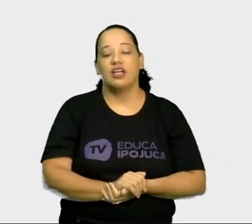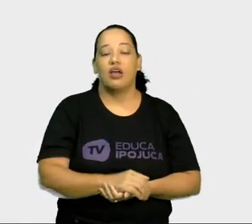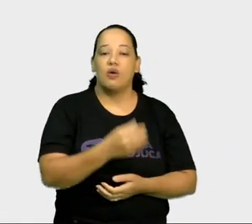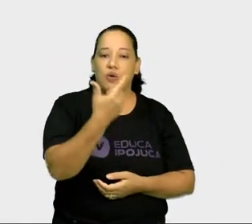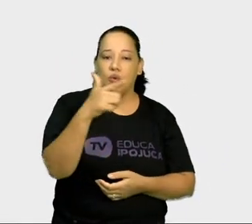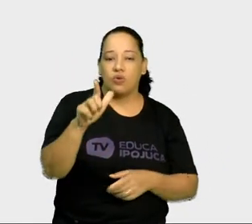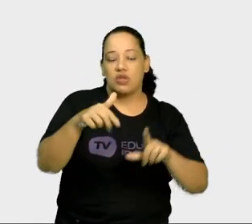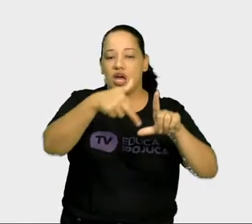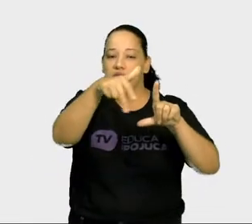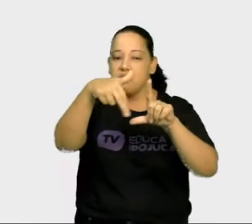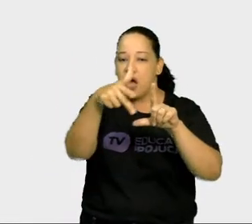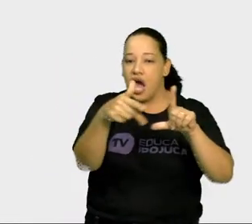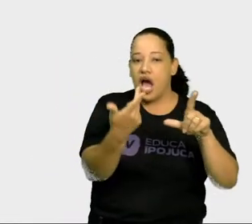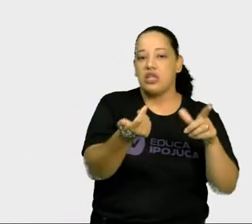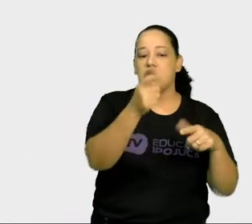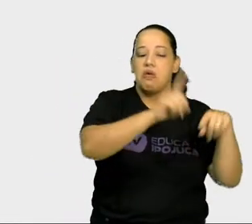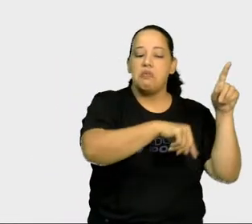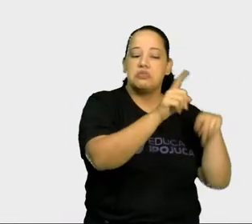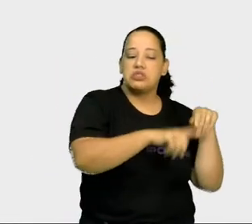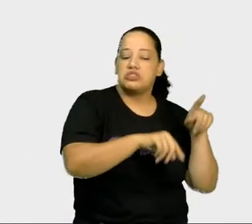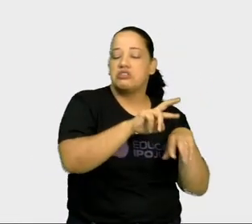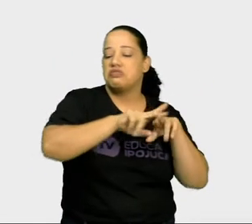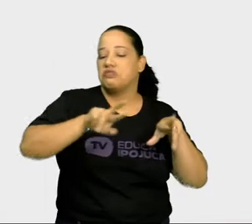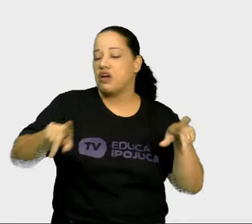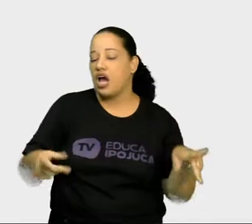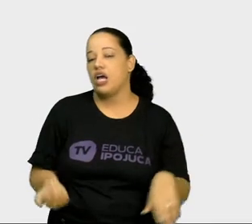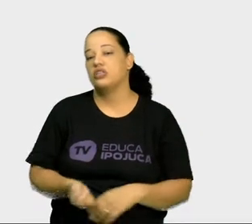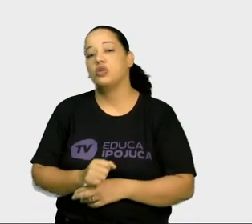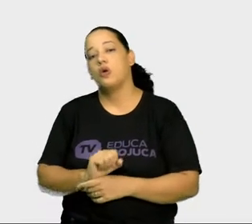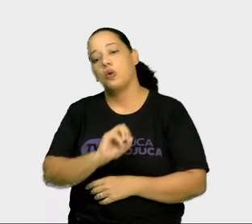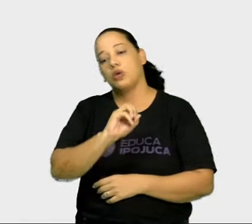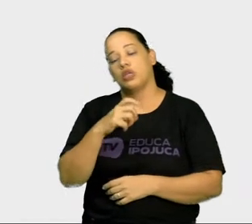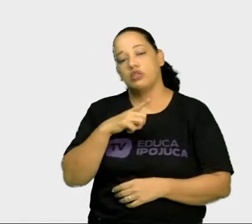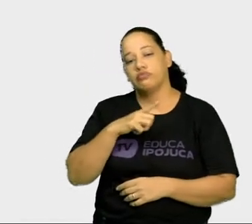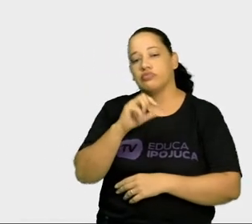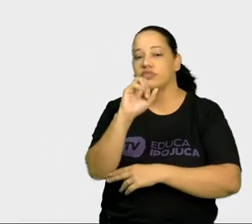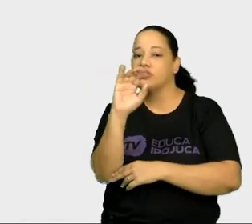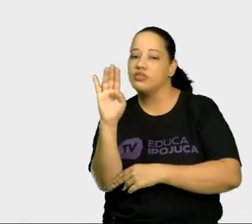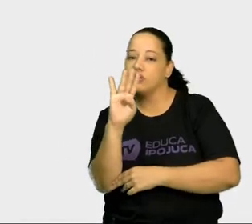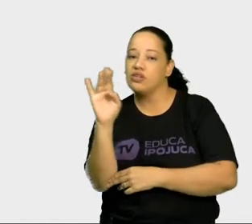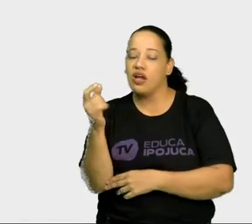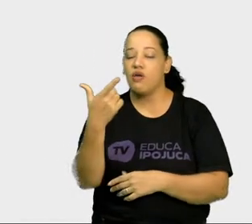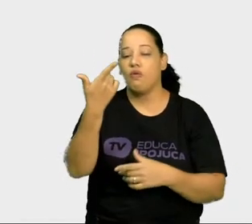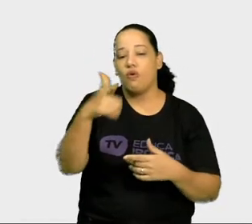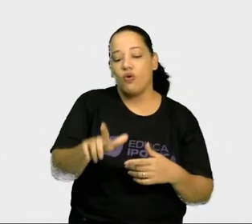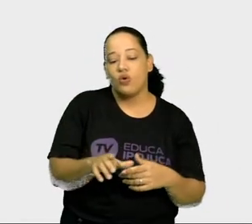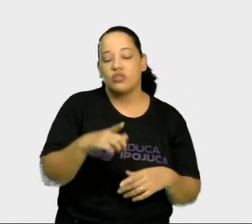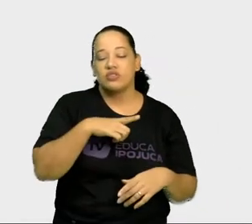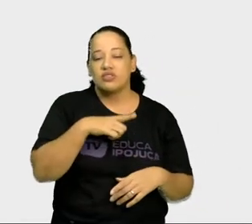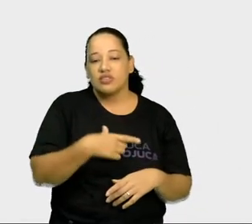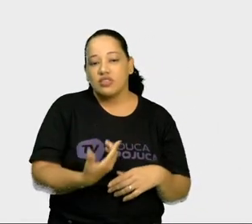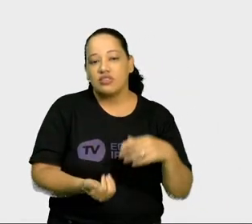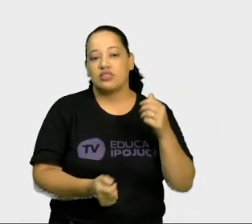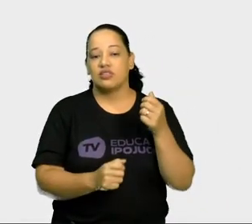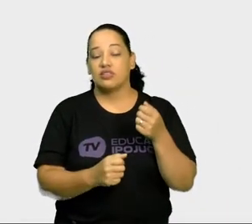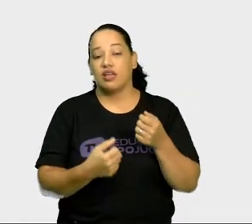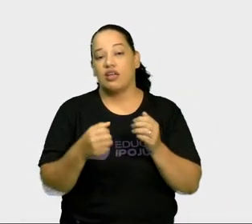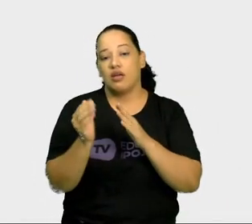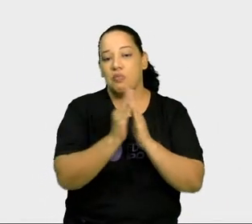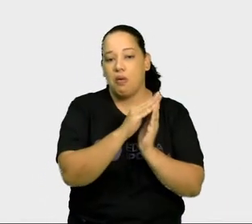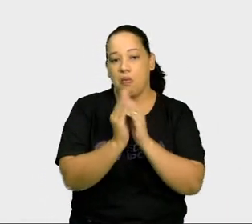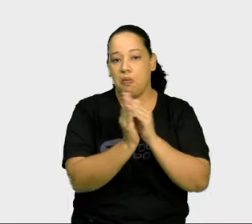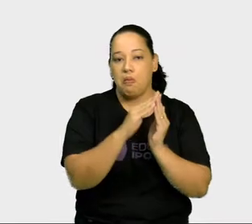fazer. Dedoche, os dedinhos. E o mamulengo, e aqui eu trouxe a figura do